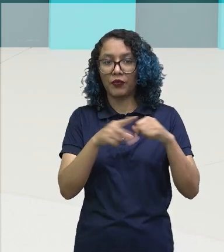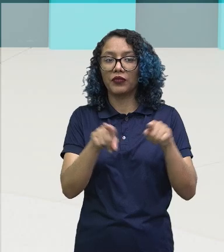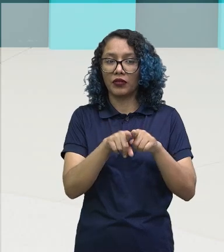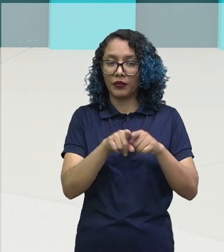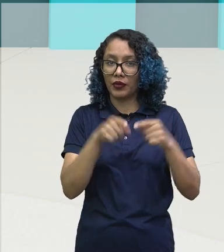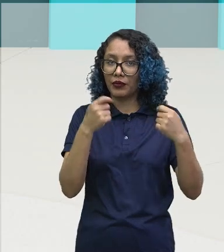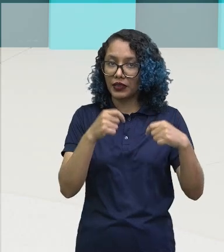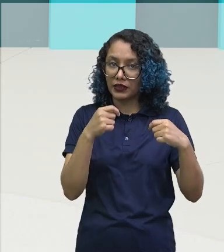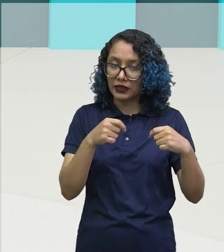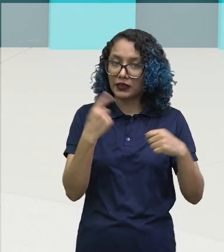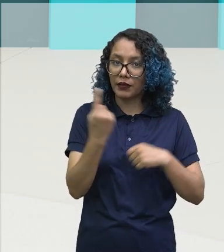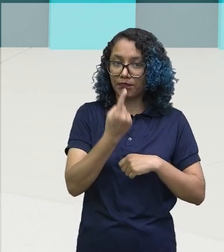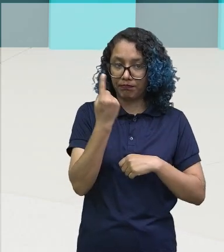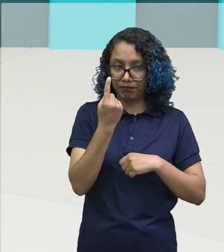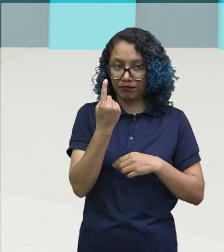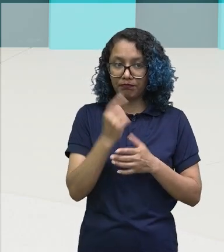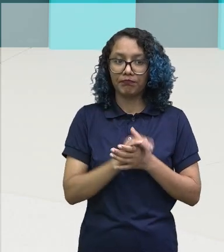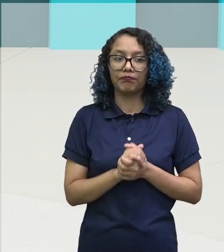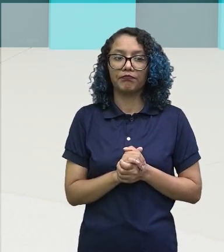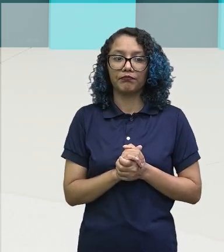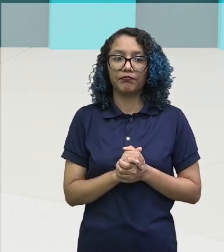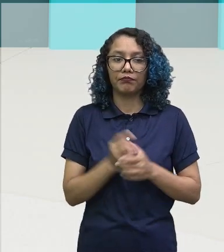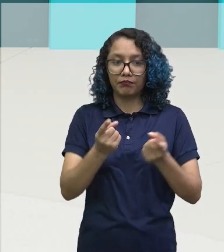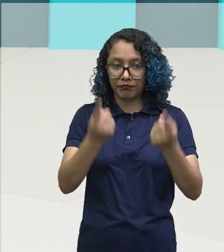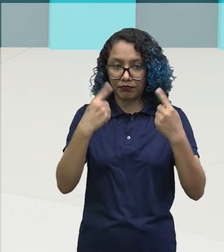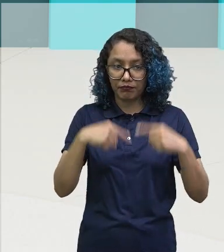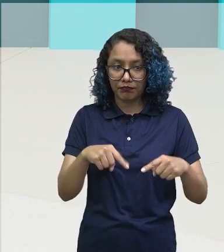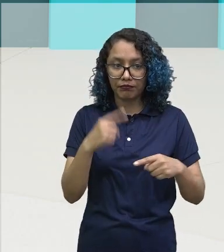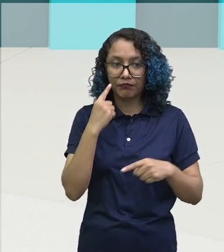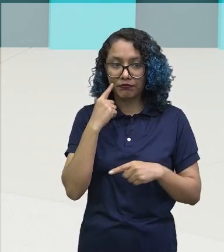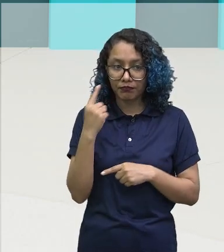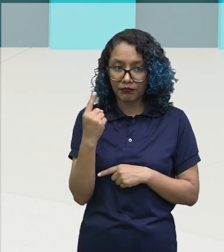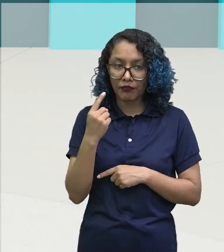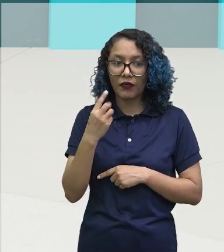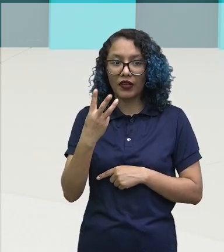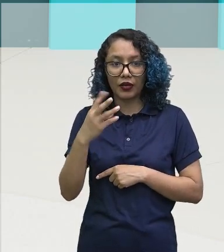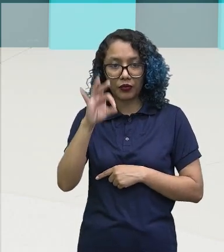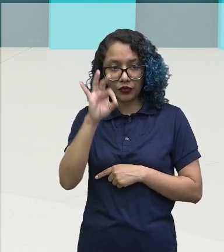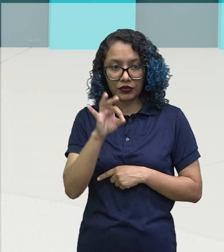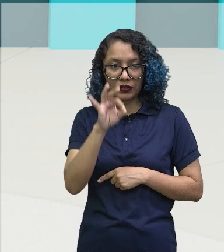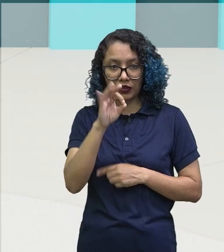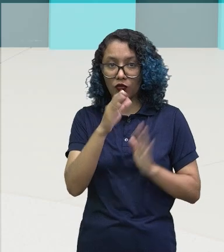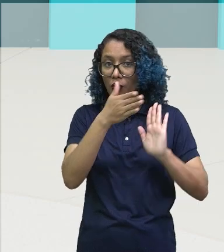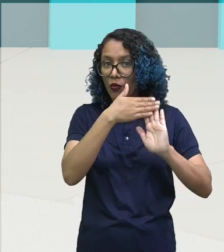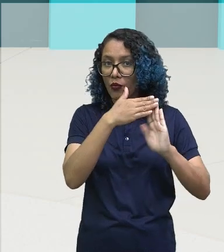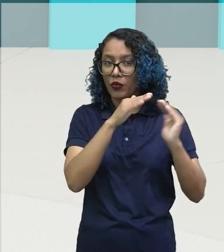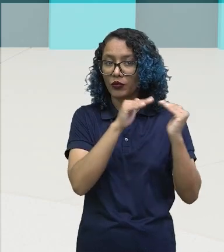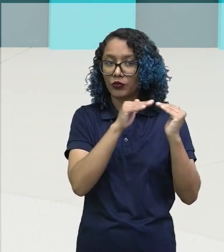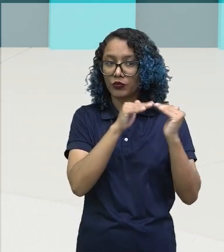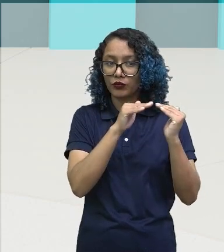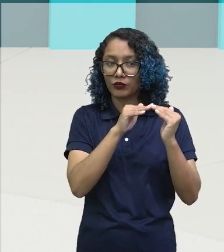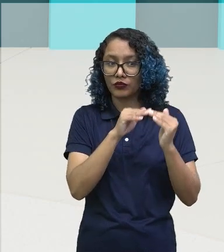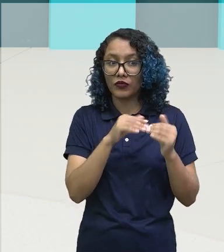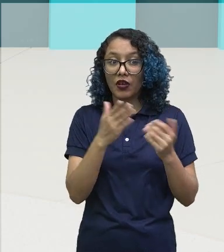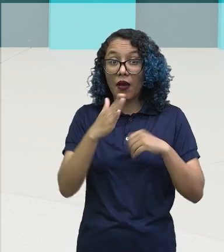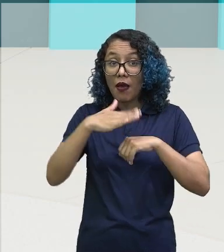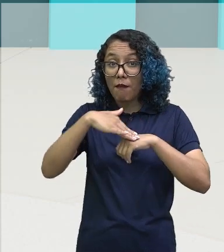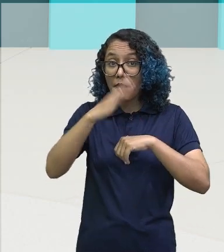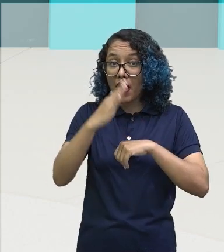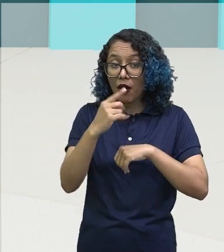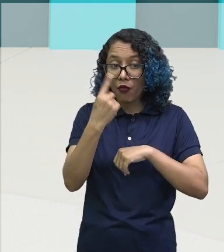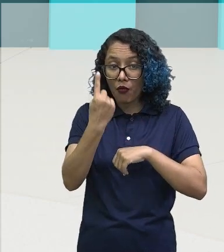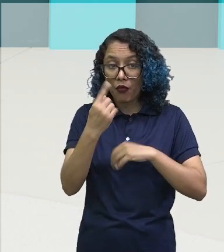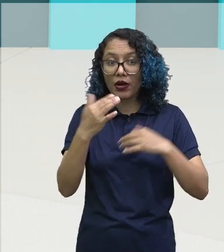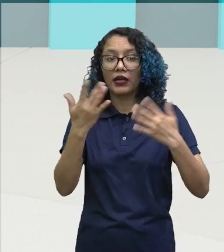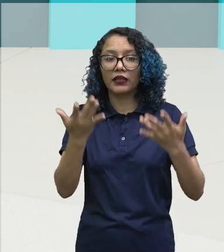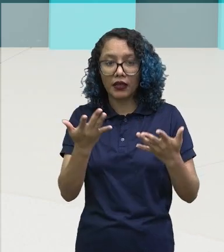singular. 3% concordaram com a proposta. Então, 3% tem mais de 1, então o verbo